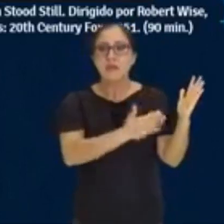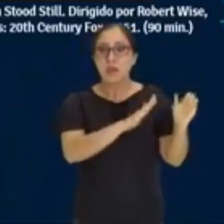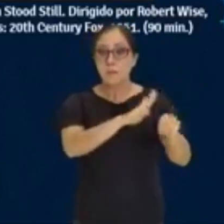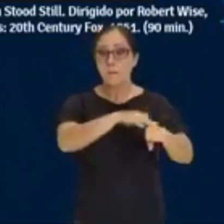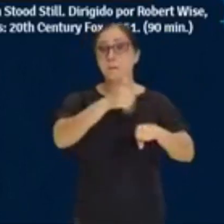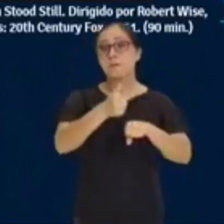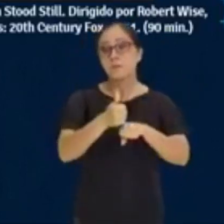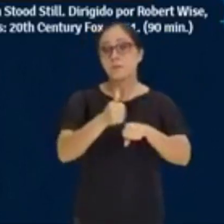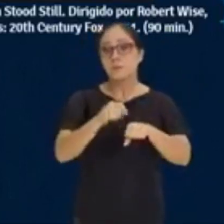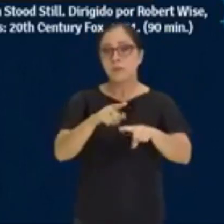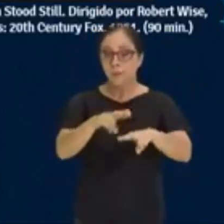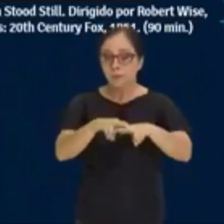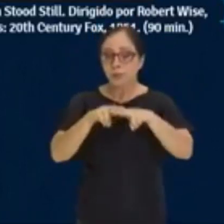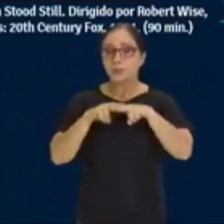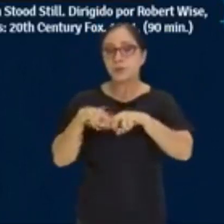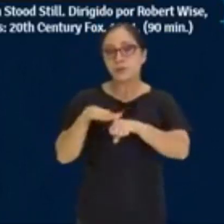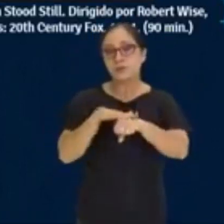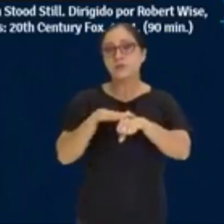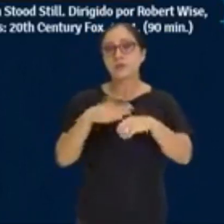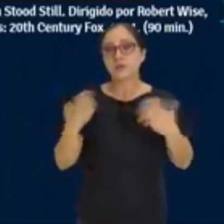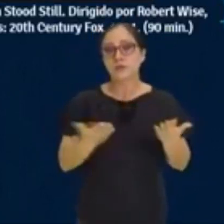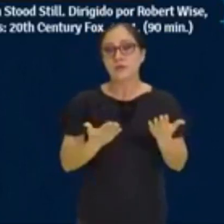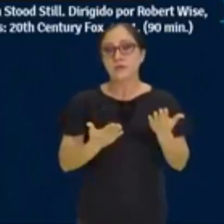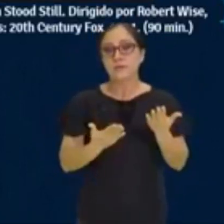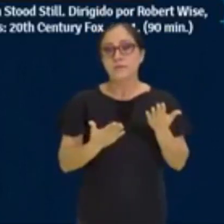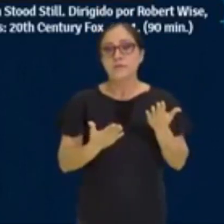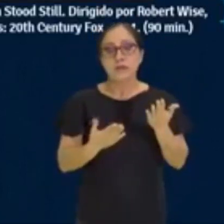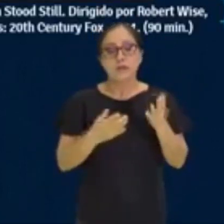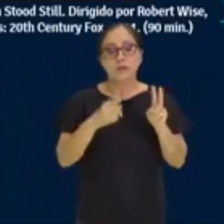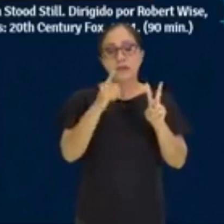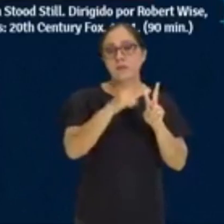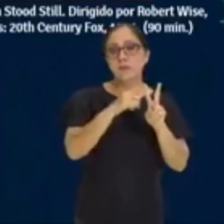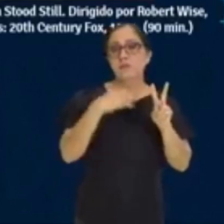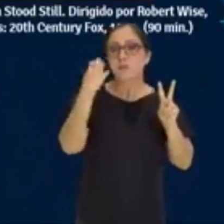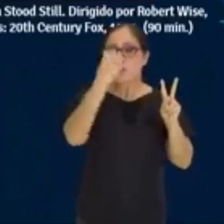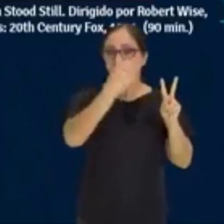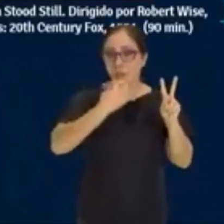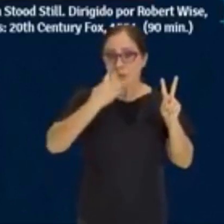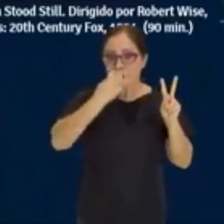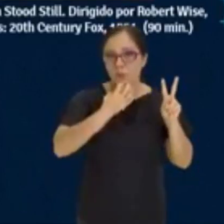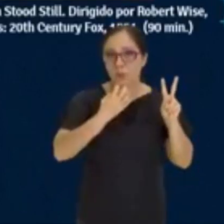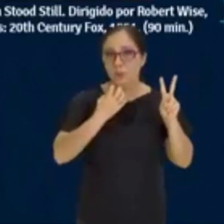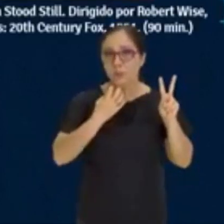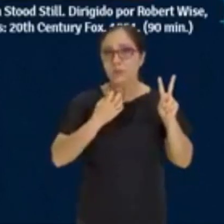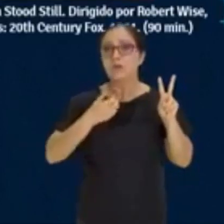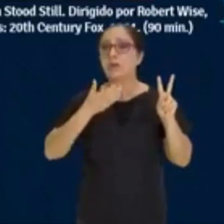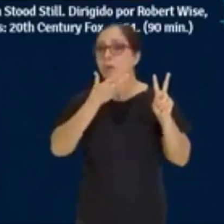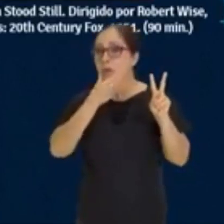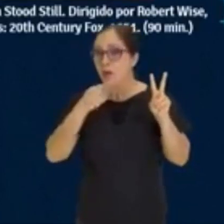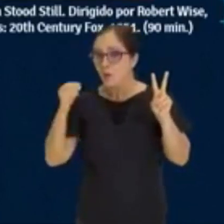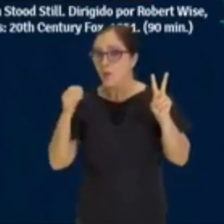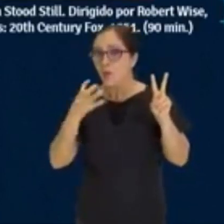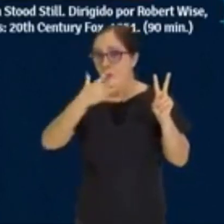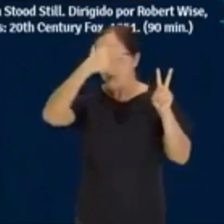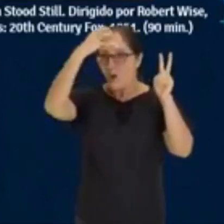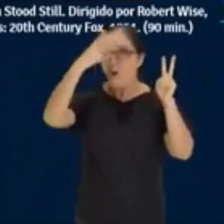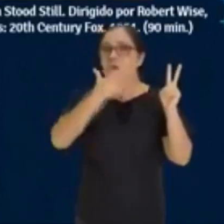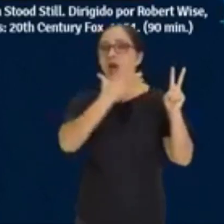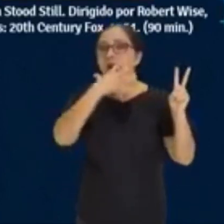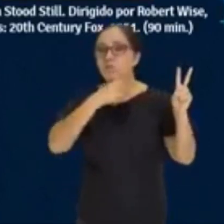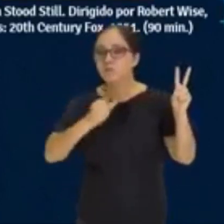esses comentários agora. A canção O Dia em que a Terra Parou, escrita por Raul Seixas, que nasceu